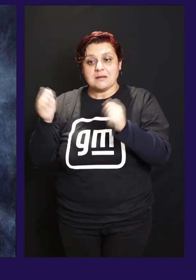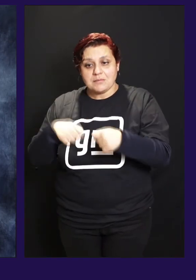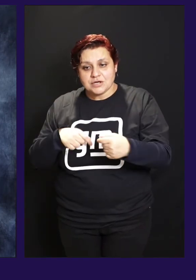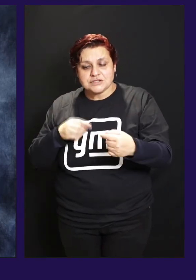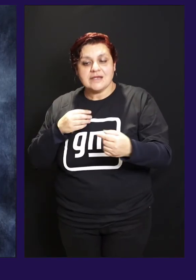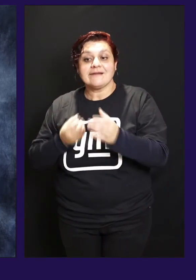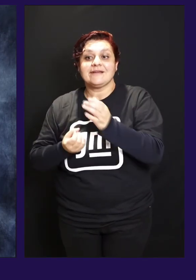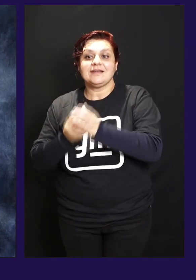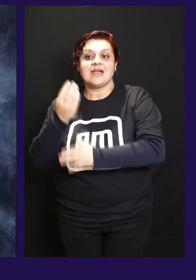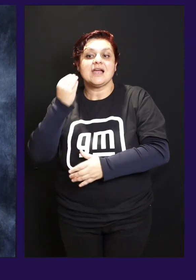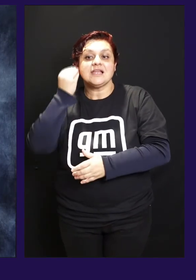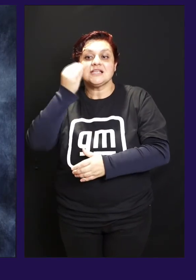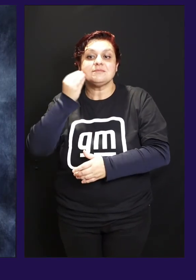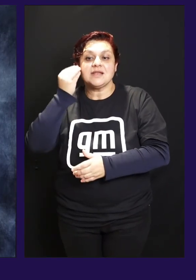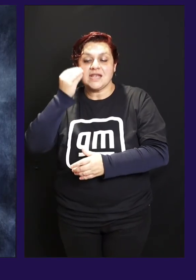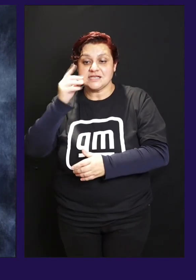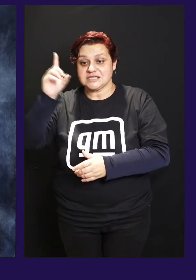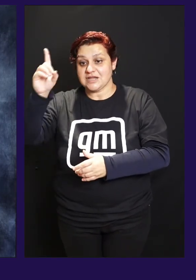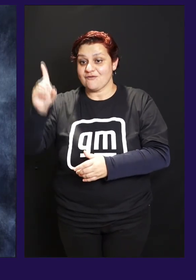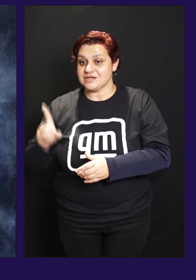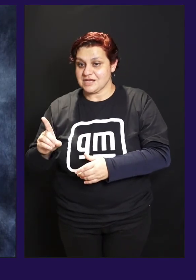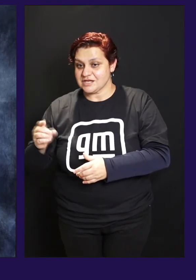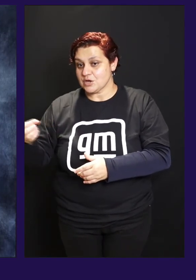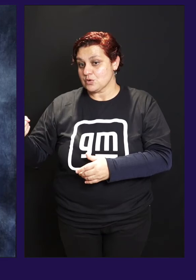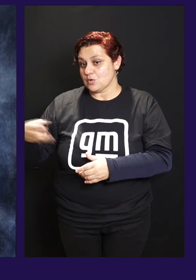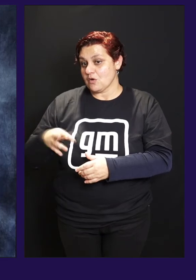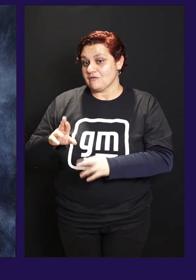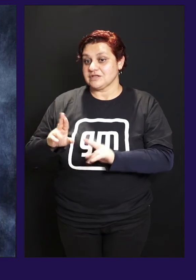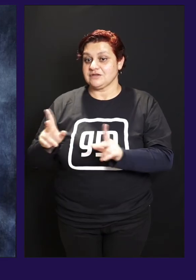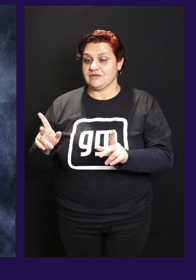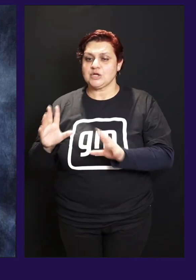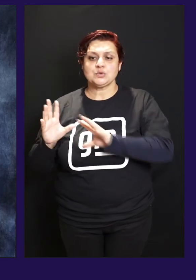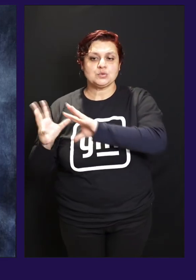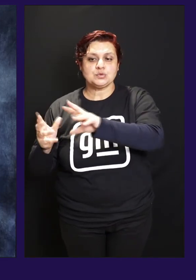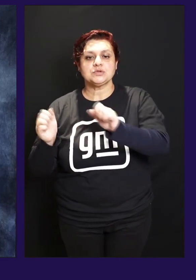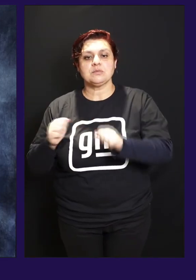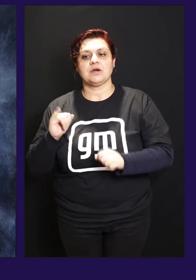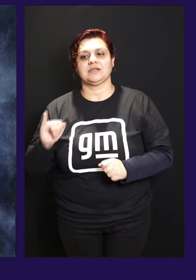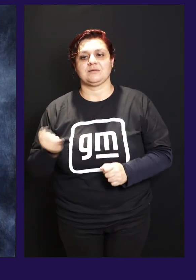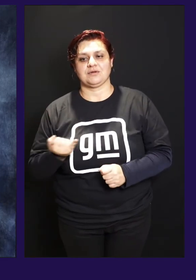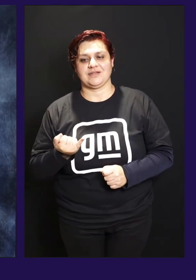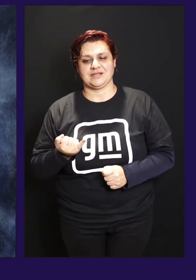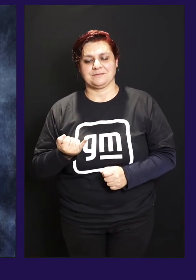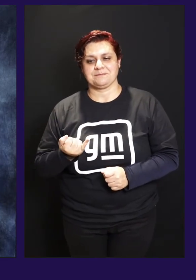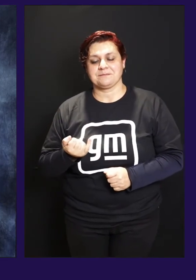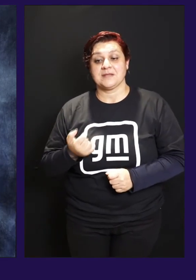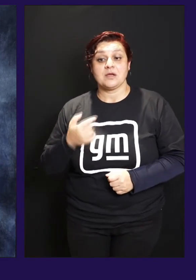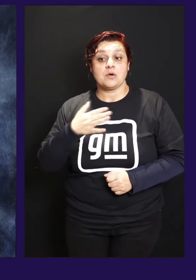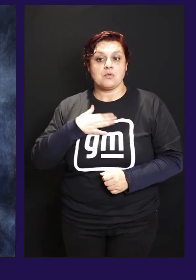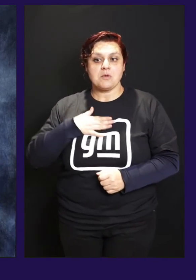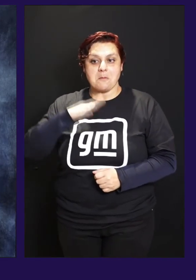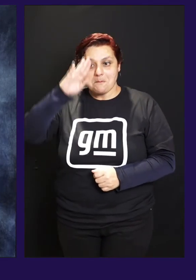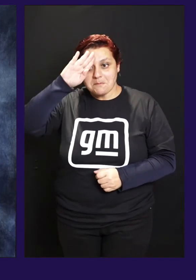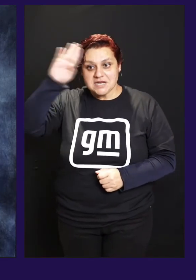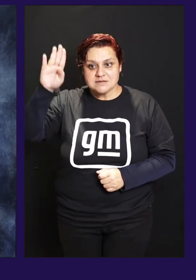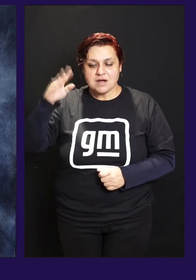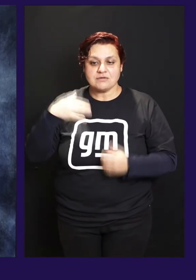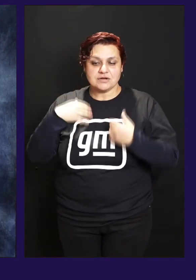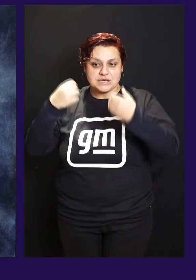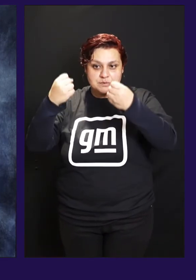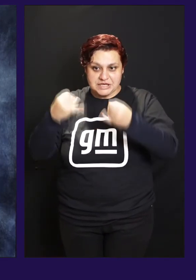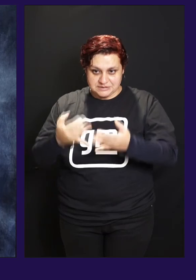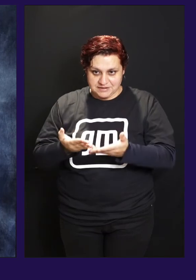à nuvem, trazendo algoritmos de inteligência que pode criar mais eficiência de energia e fluxo de pessoas, esqueceu de incluir